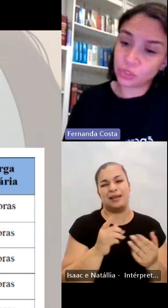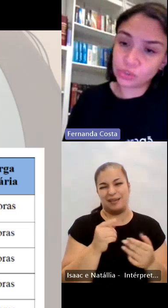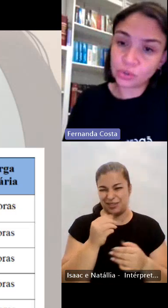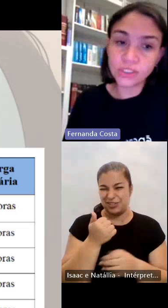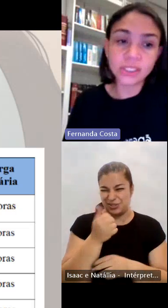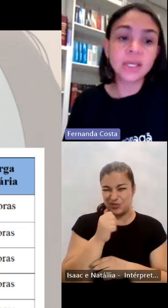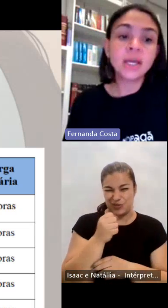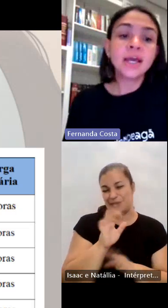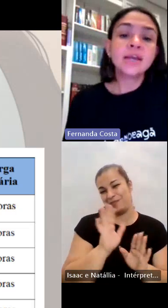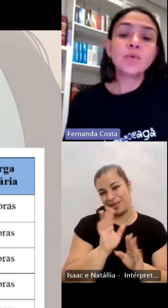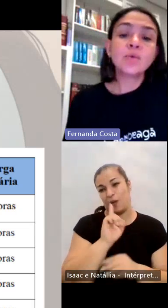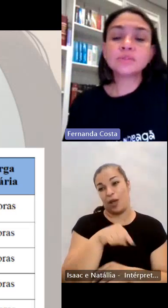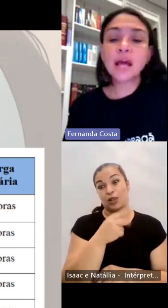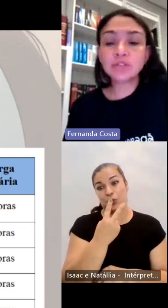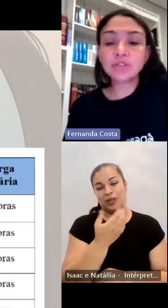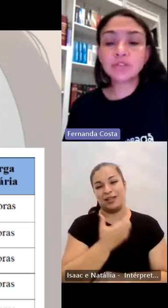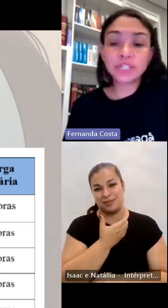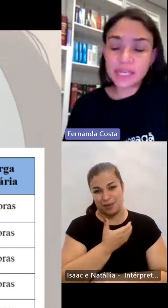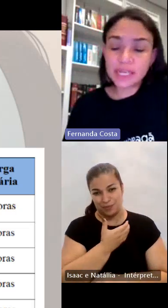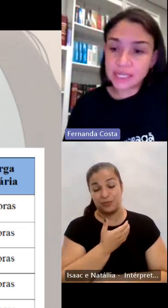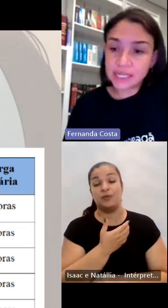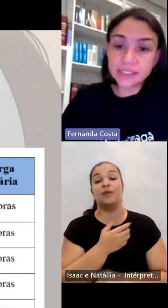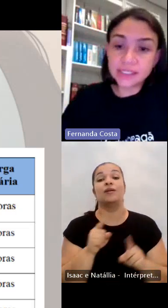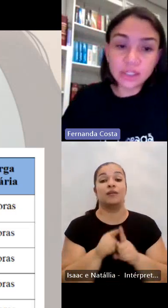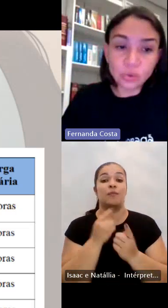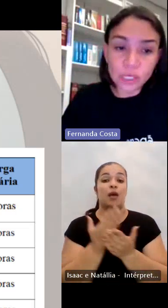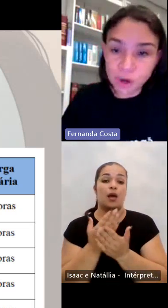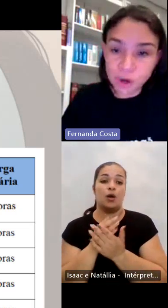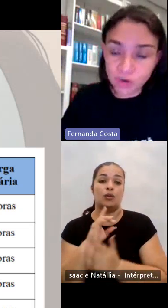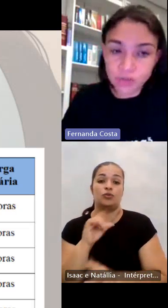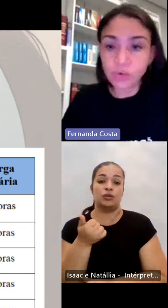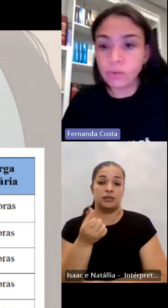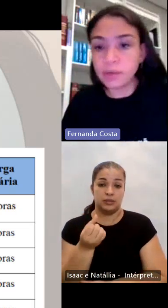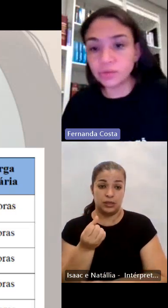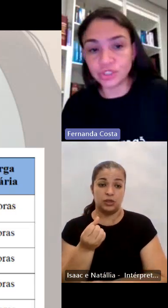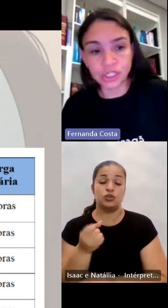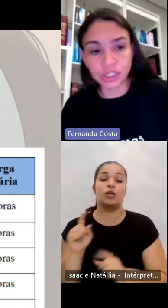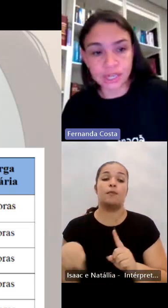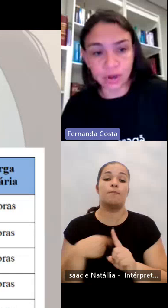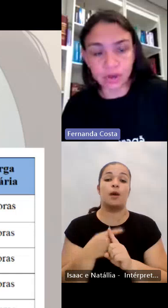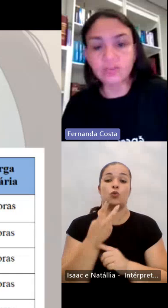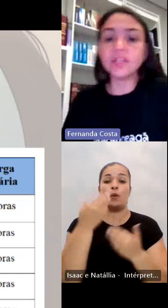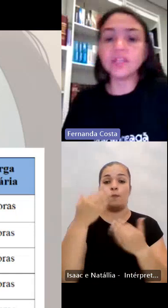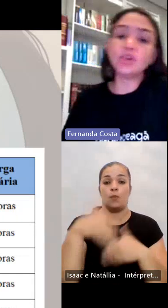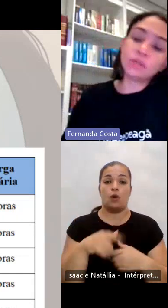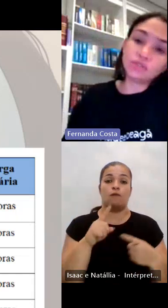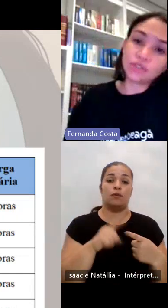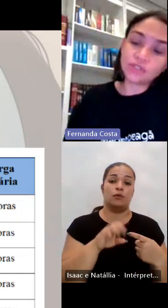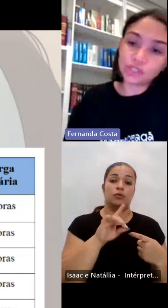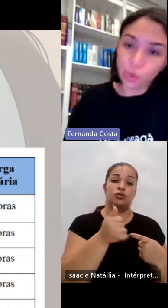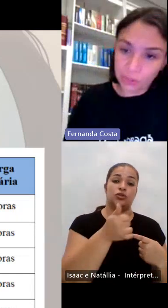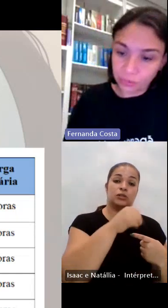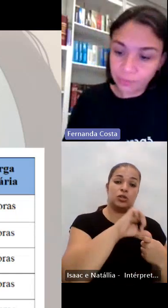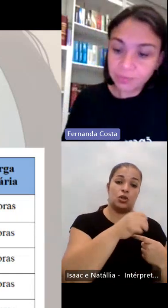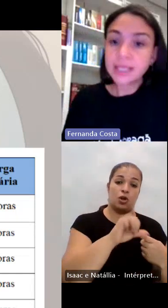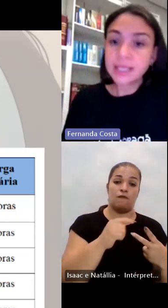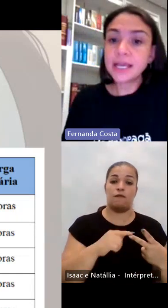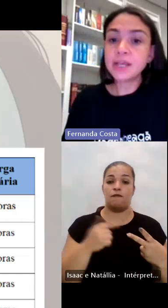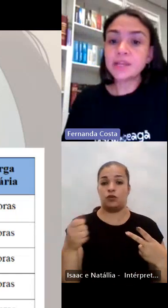dia 2/12, quanto na aula do dia 16. E 2 provas, uma no dia 19 e uma no dia